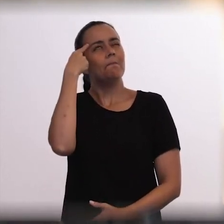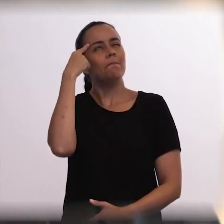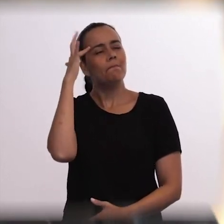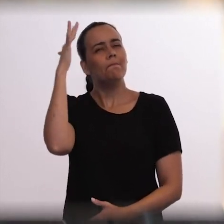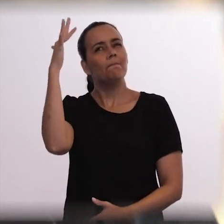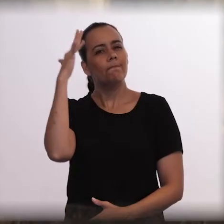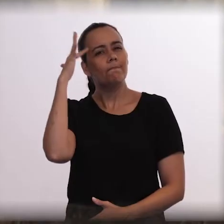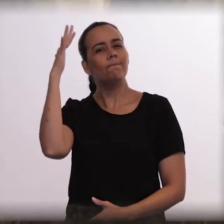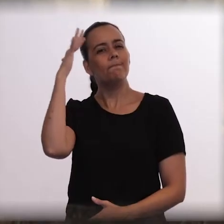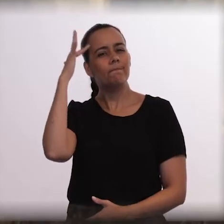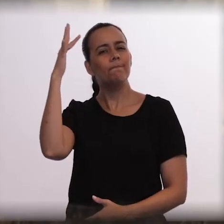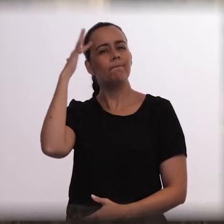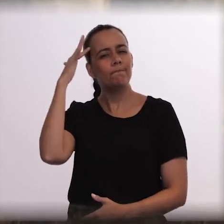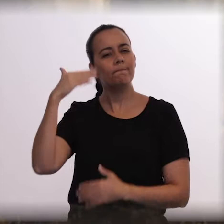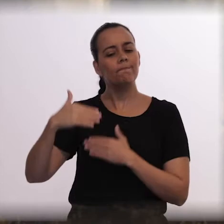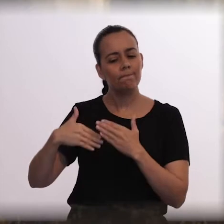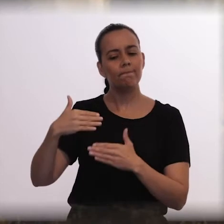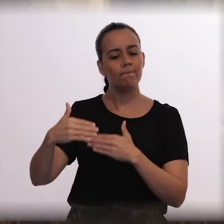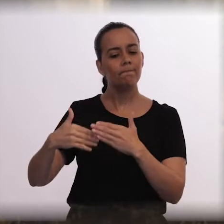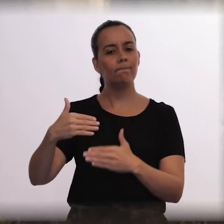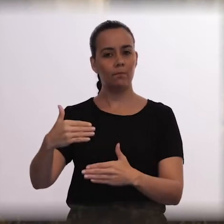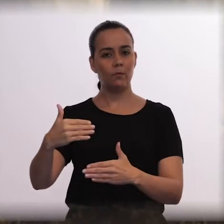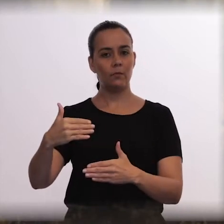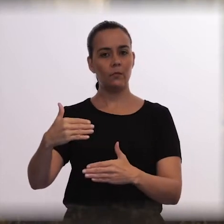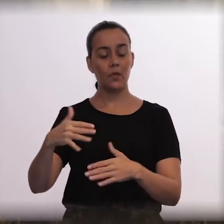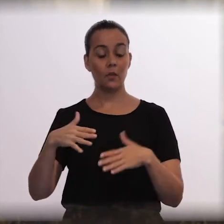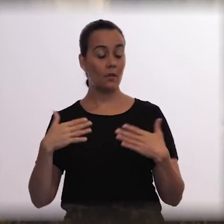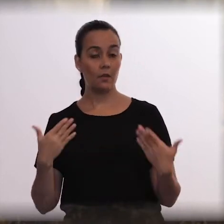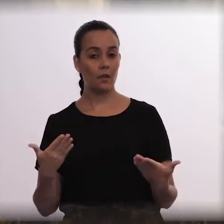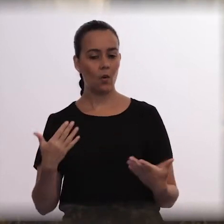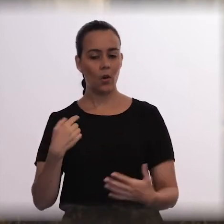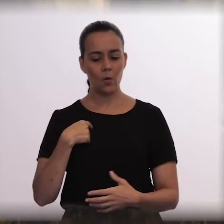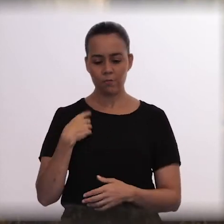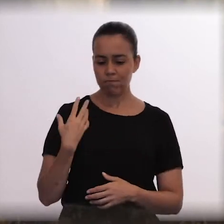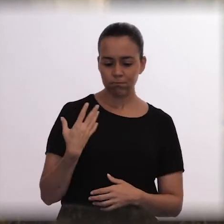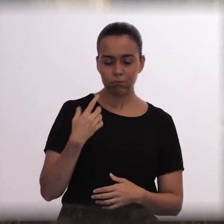tempo. Acho que dadas as condições que eu tinha ali no momento,